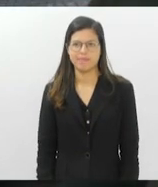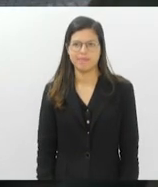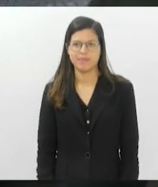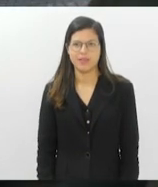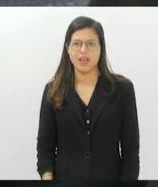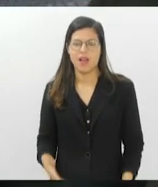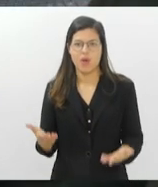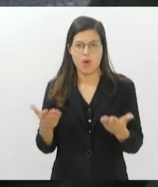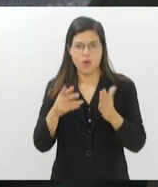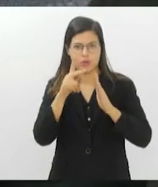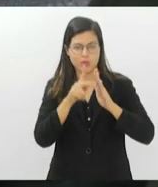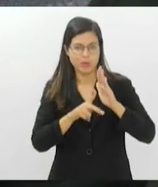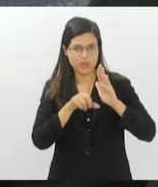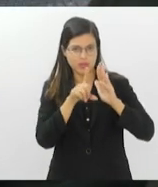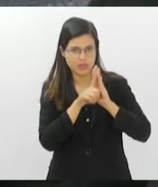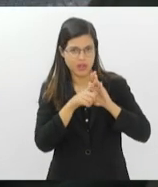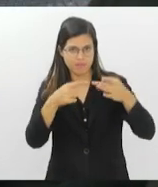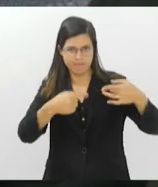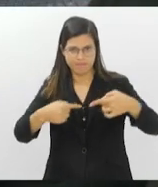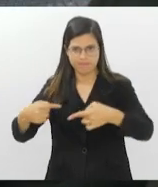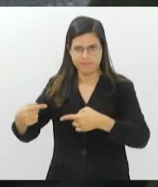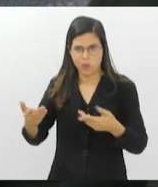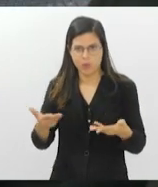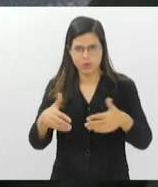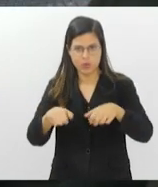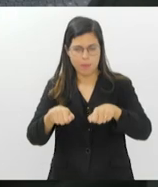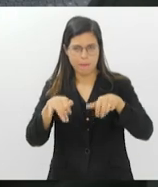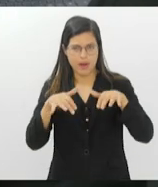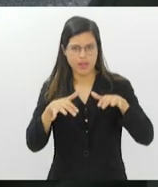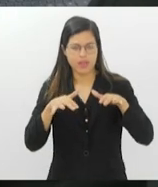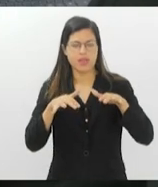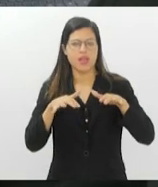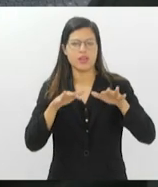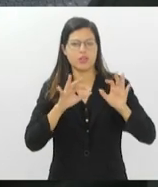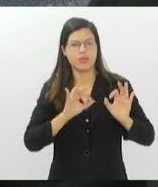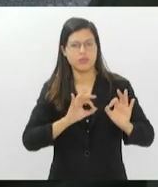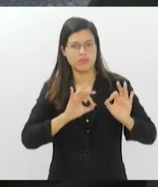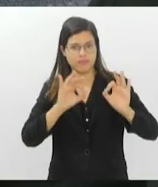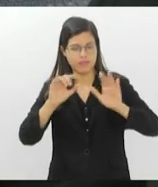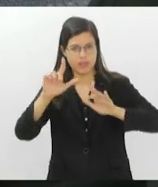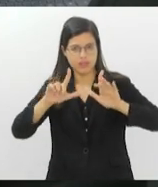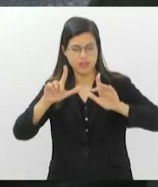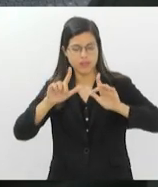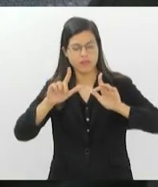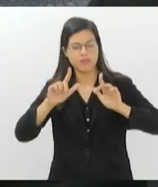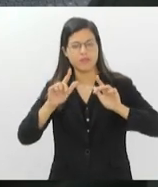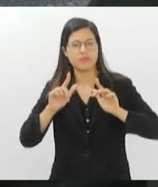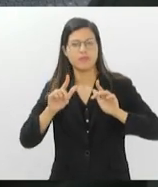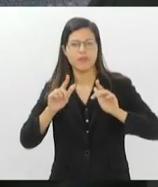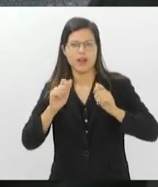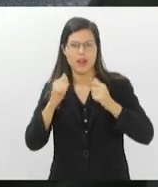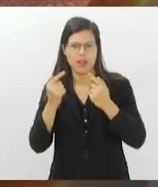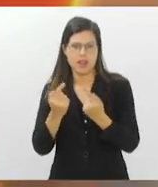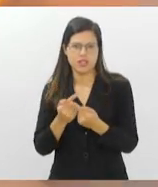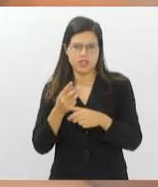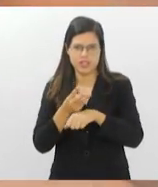Veja agora os projetos que serão discutidos hoje no plenário com transmissão ao vivo da TV Alerj a partir das